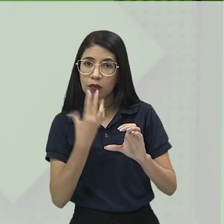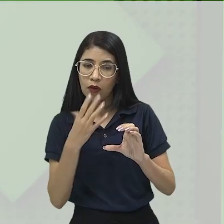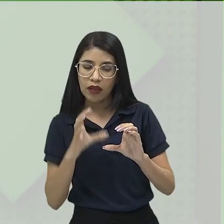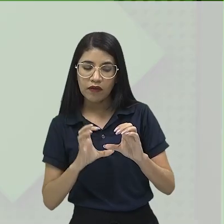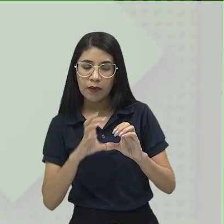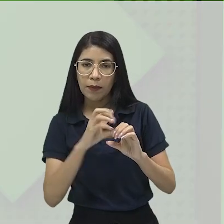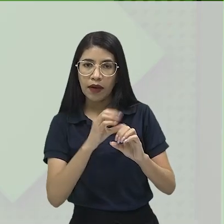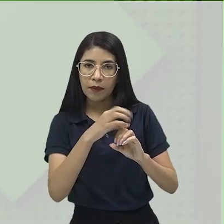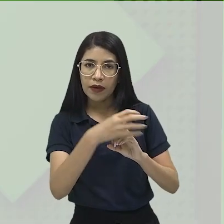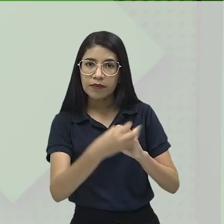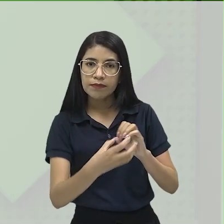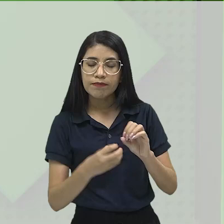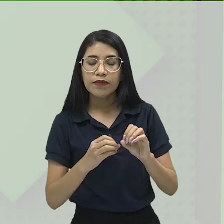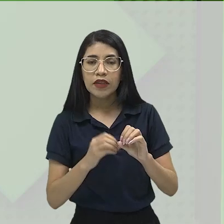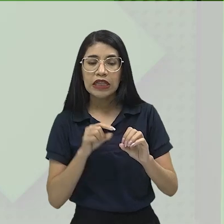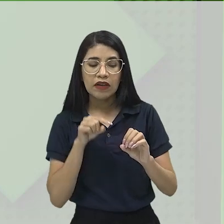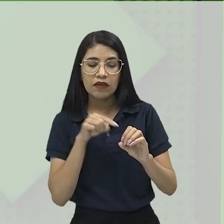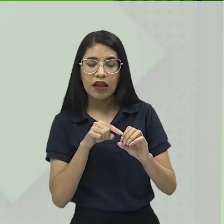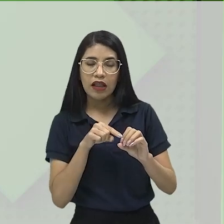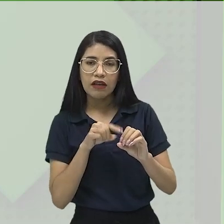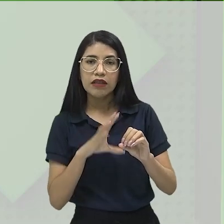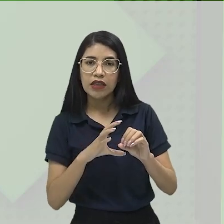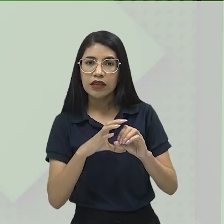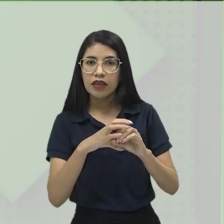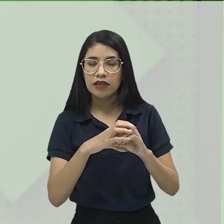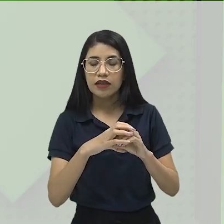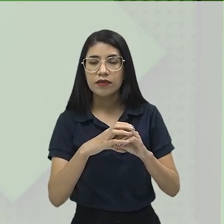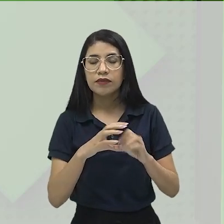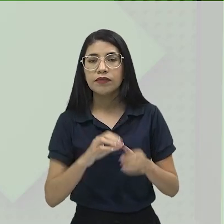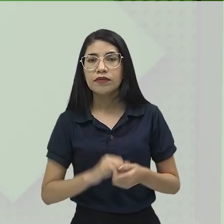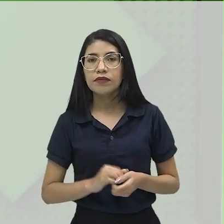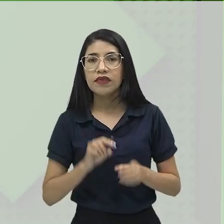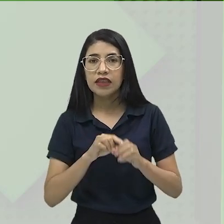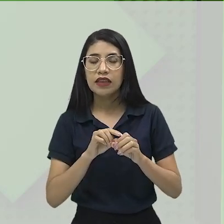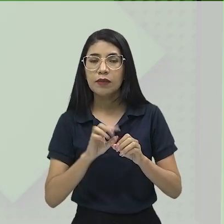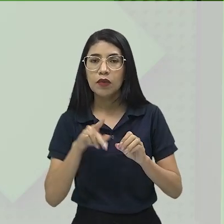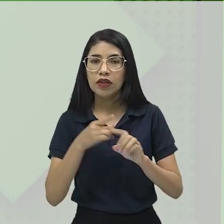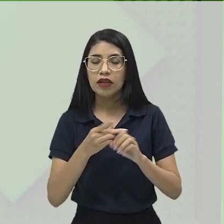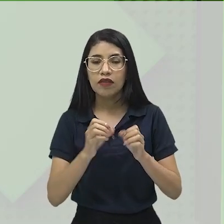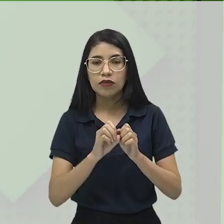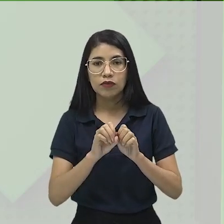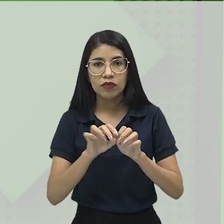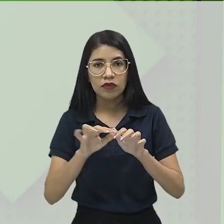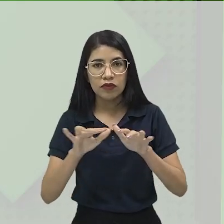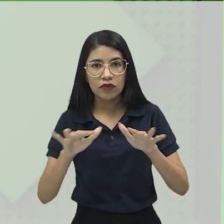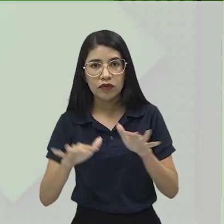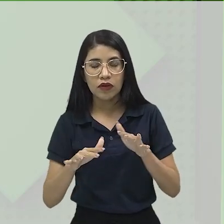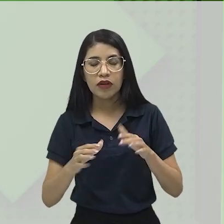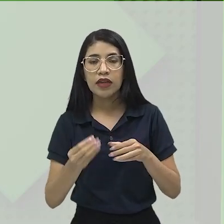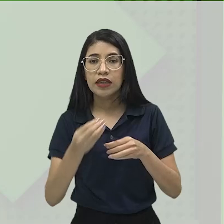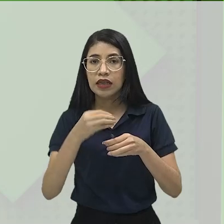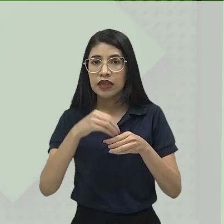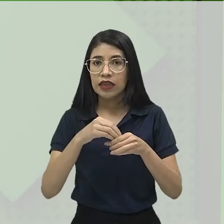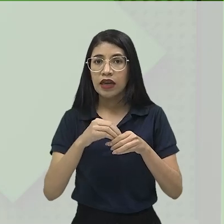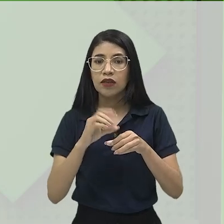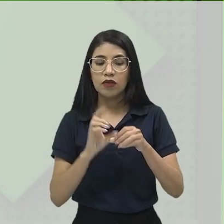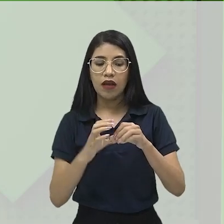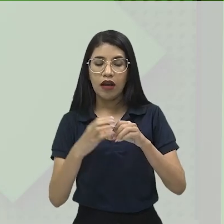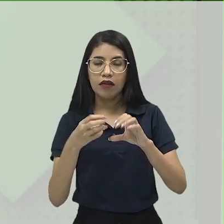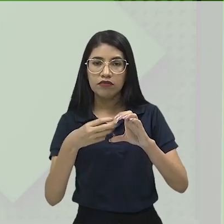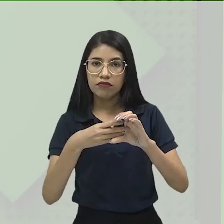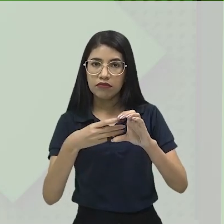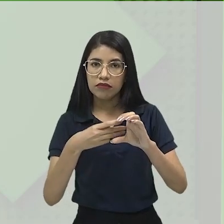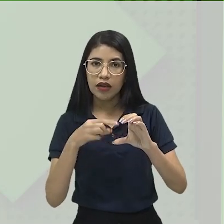eles vão procurar se instalar nessas células e vão ali se reproduzir. E lá dentro, né, eles vão usar